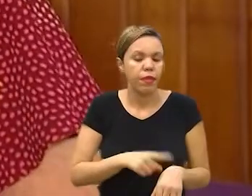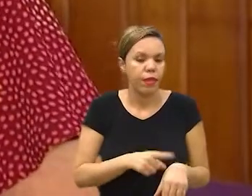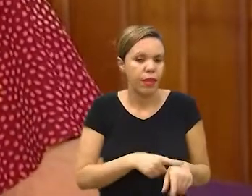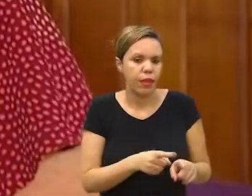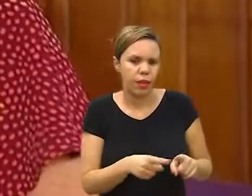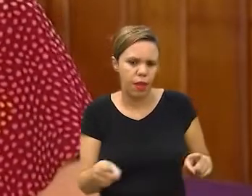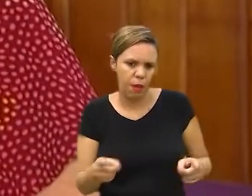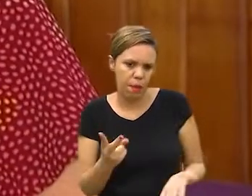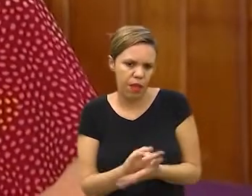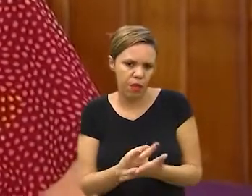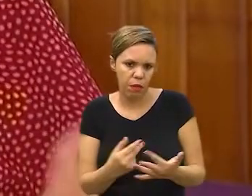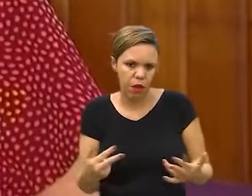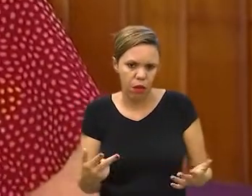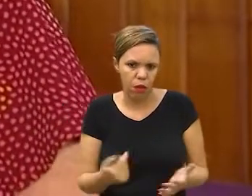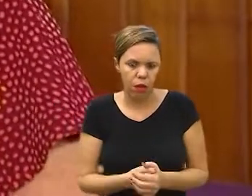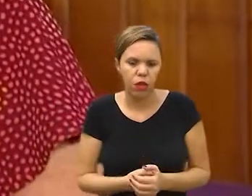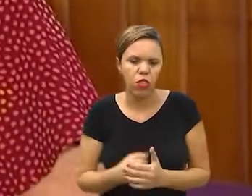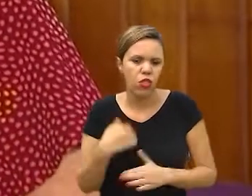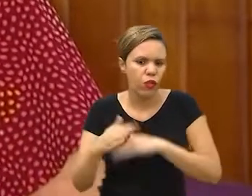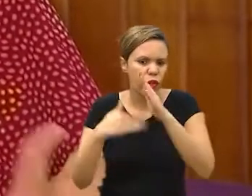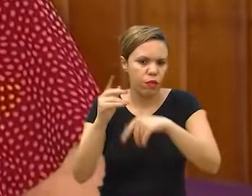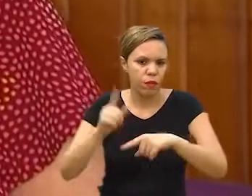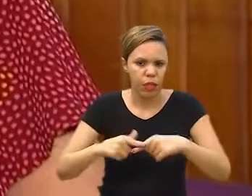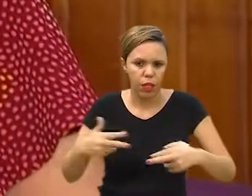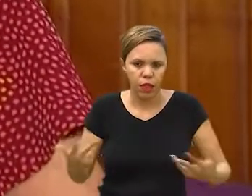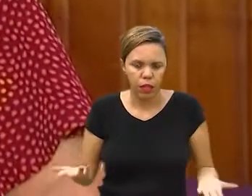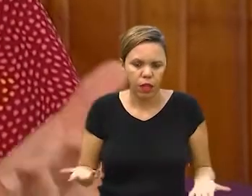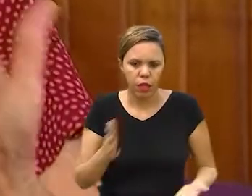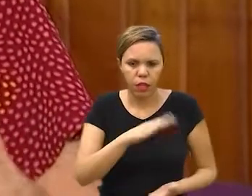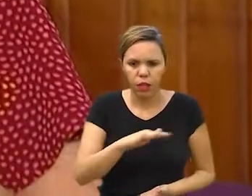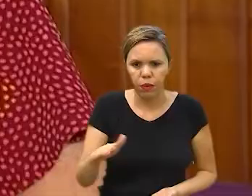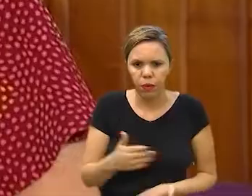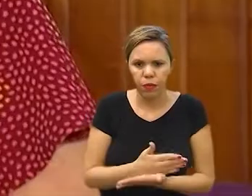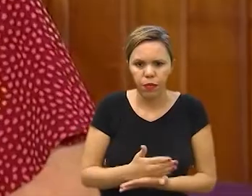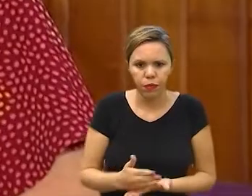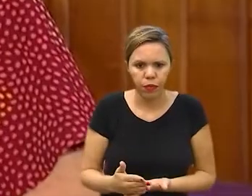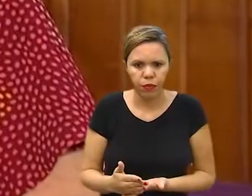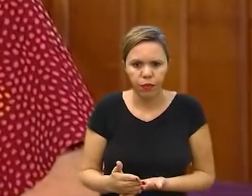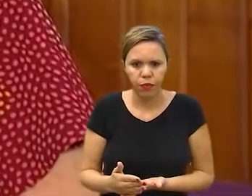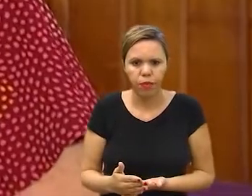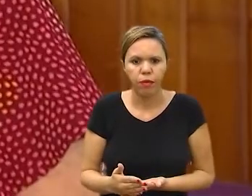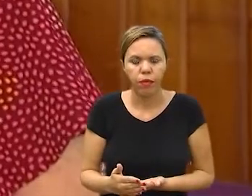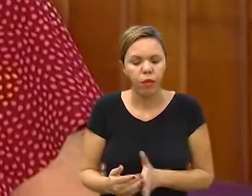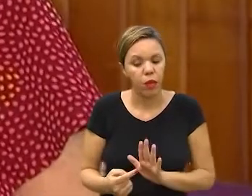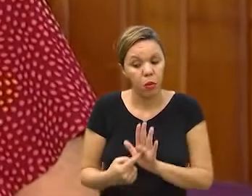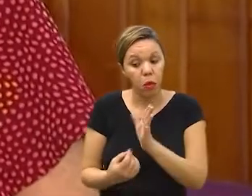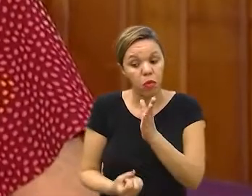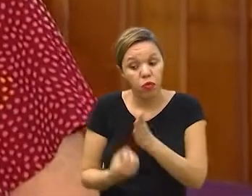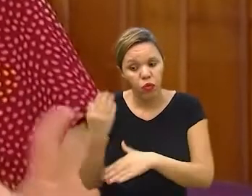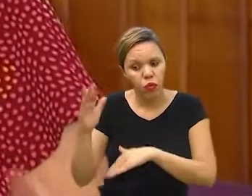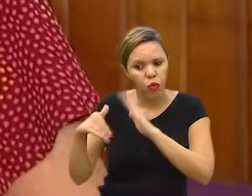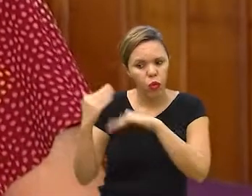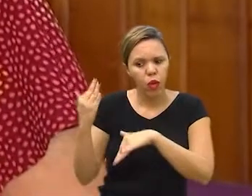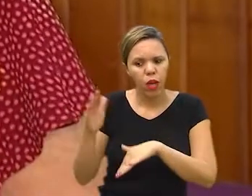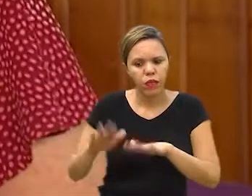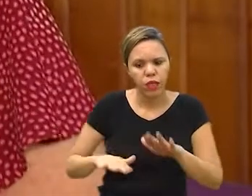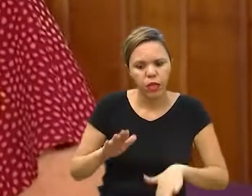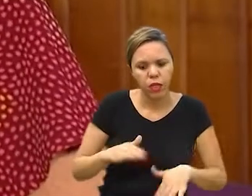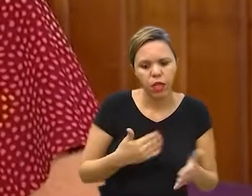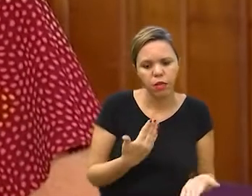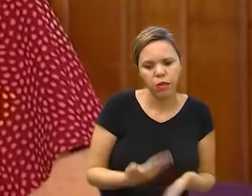mesmas coisas. E ela foi desenvolvendo esses materiais e a criança começou a se mostrar. Por exemplo, eles